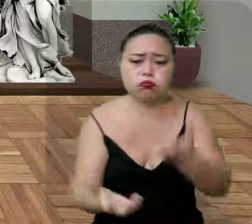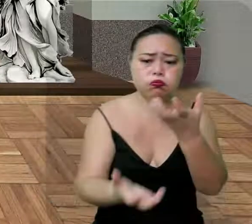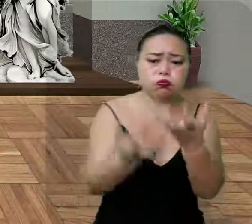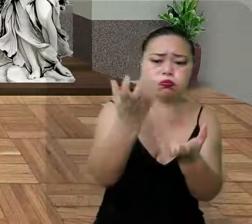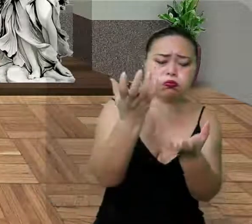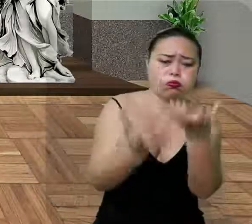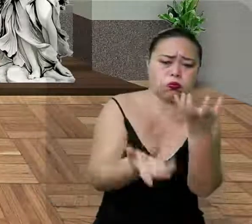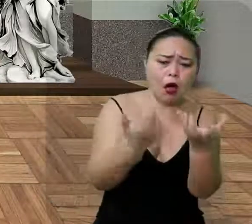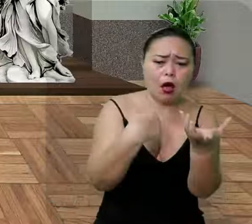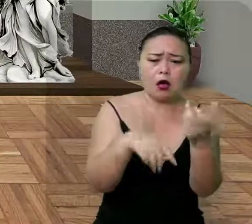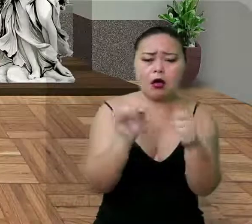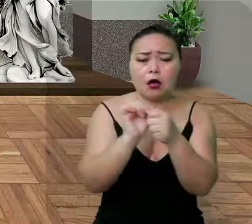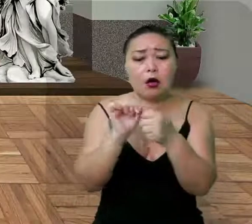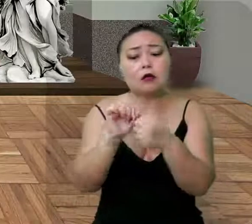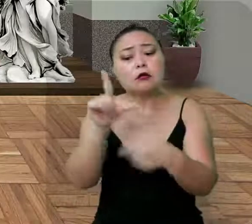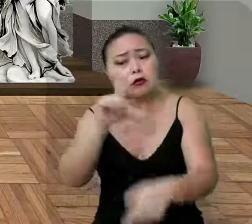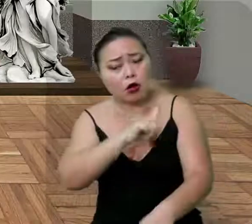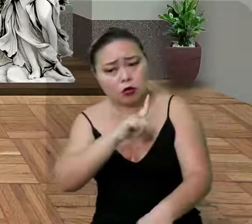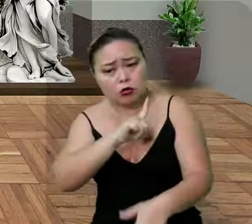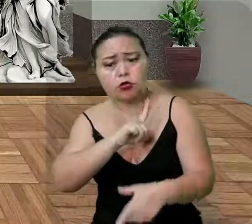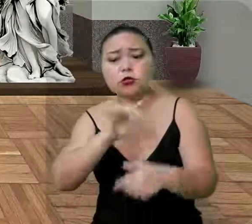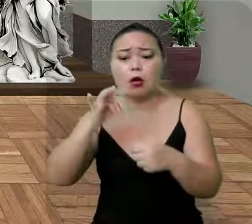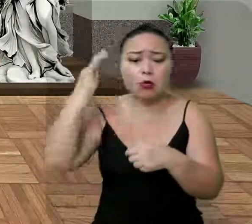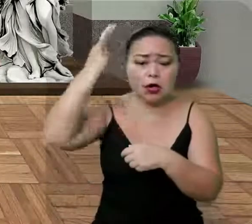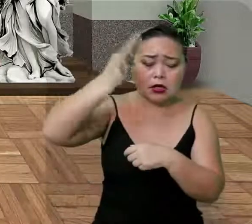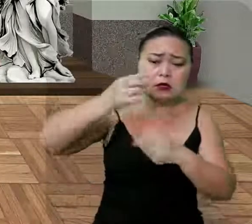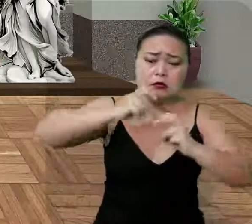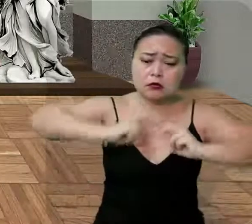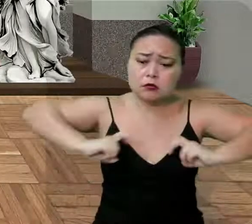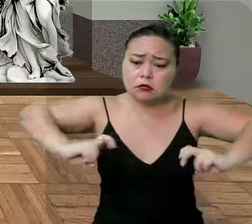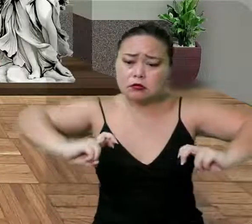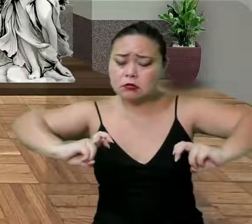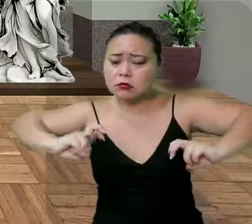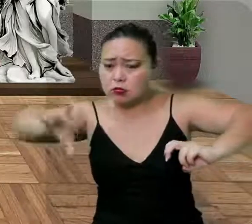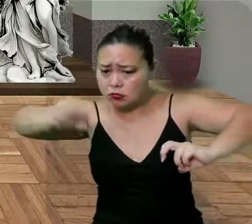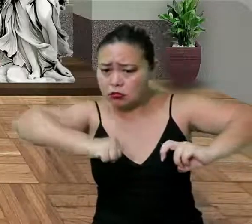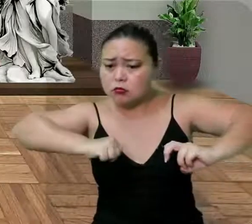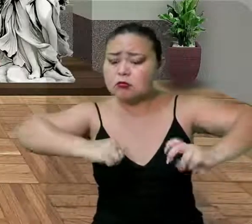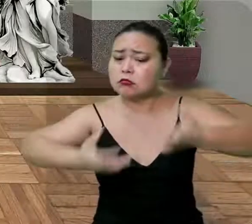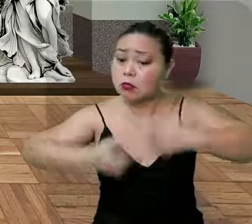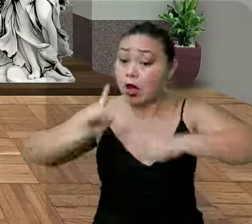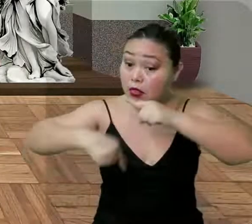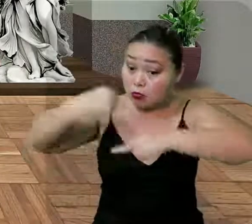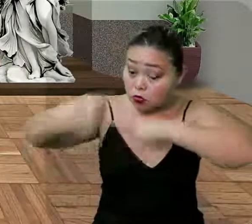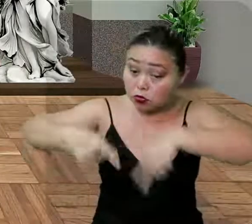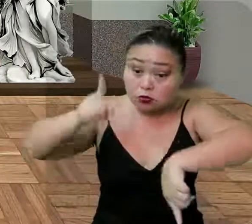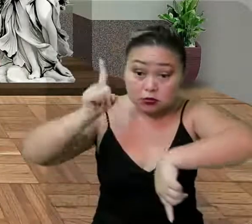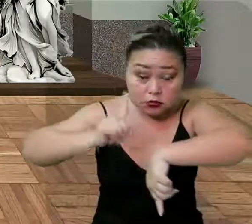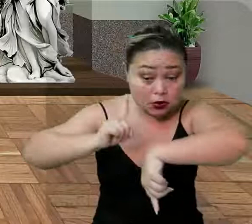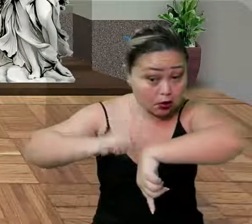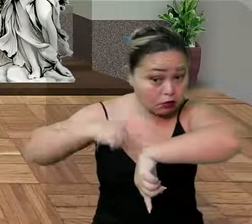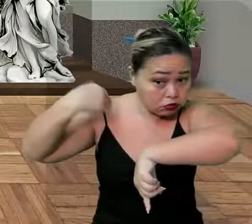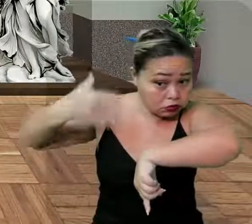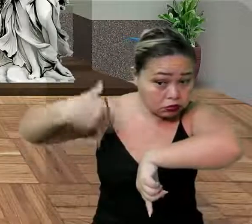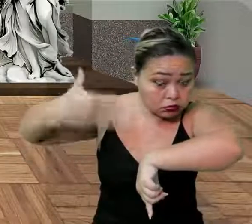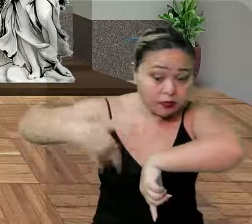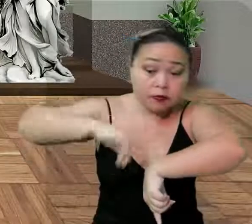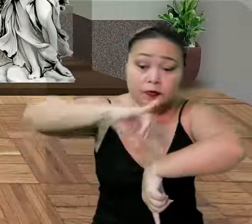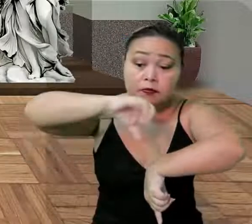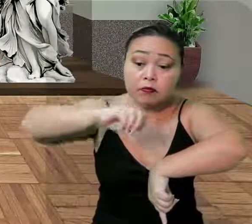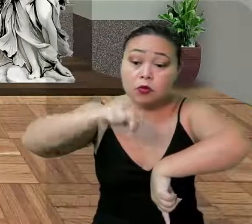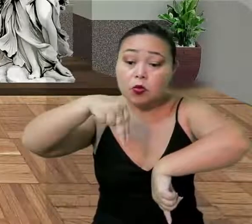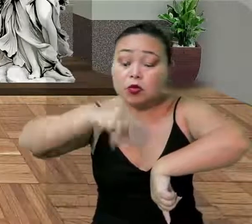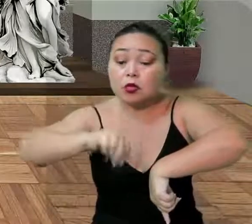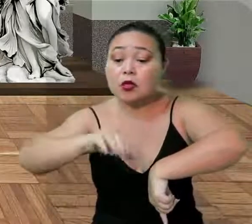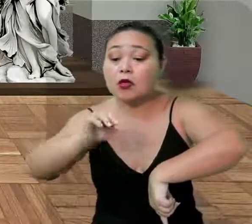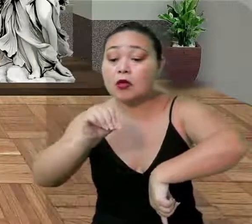nós estamos aí essa daqui são nesse período e depois do tempo Joana